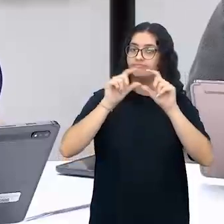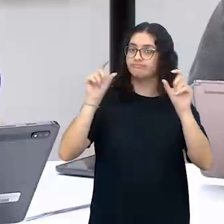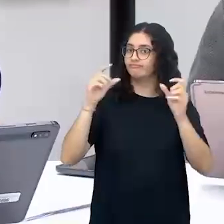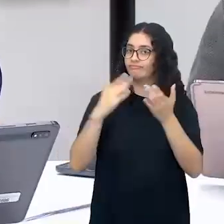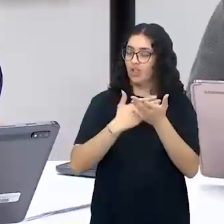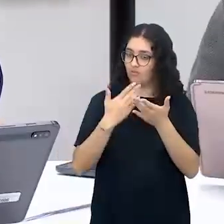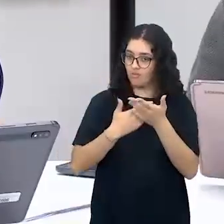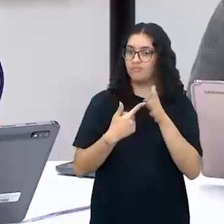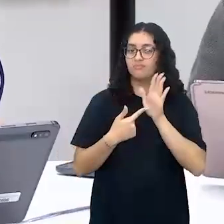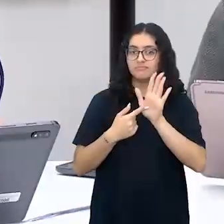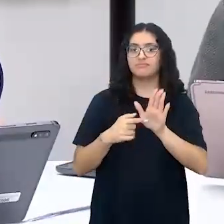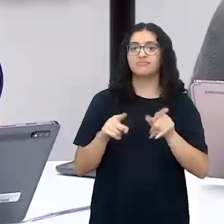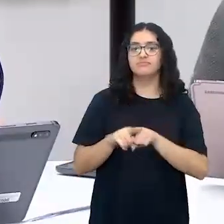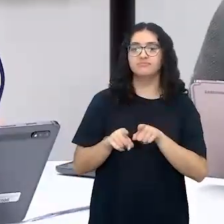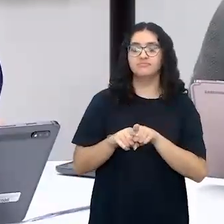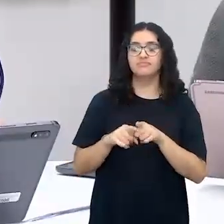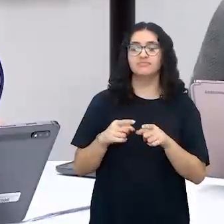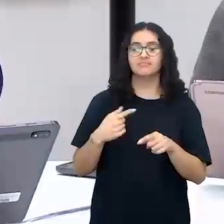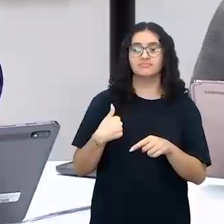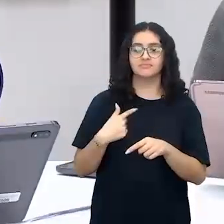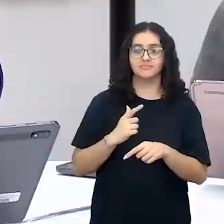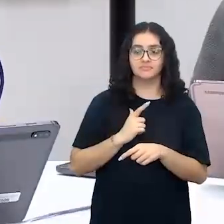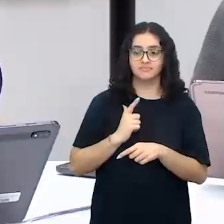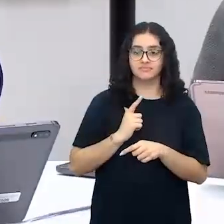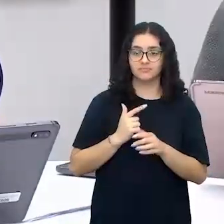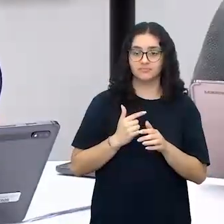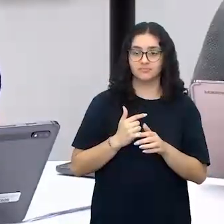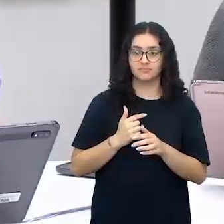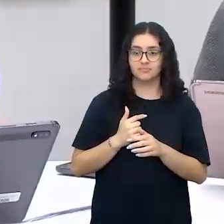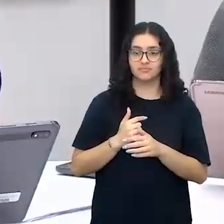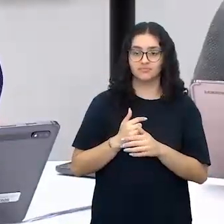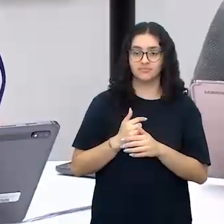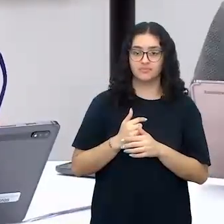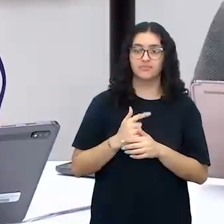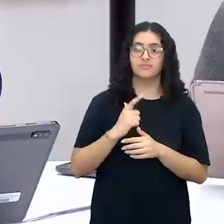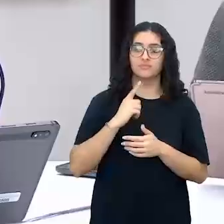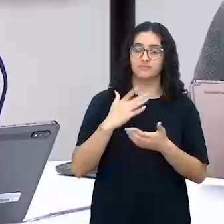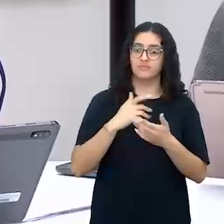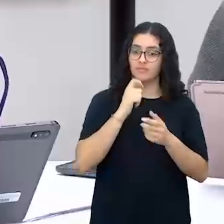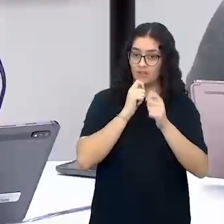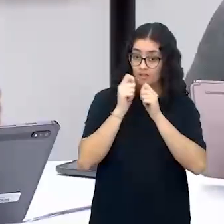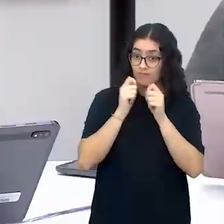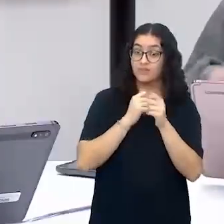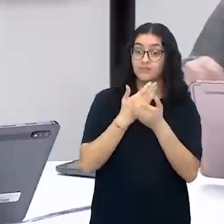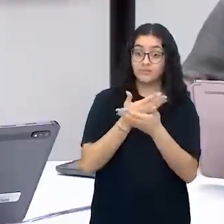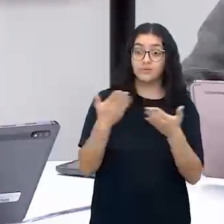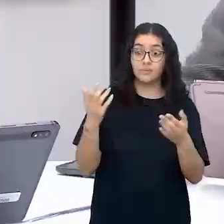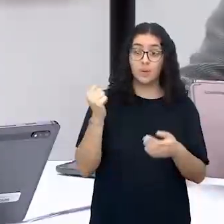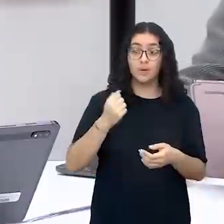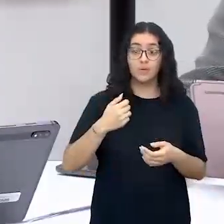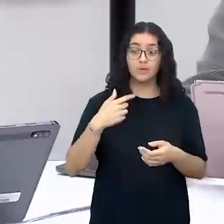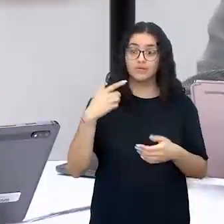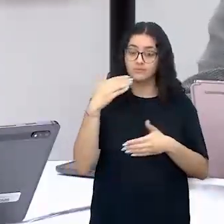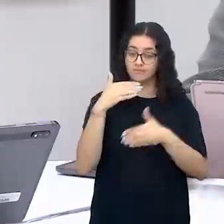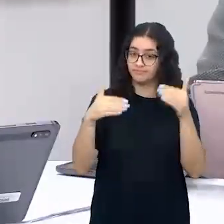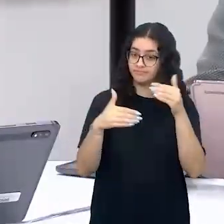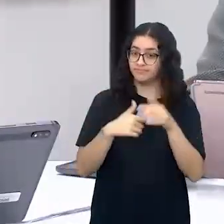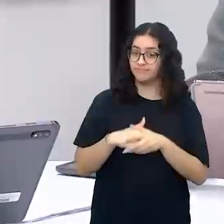livro, e vou fazer citação a algumas pessoas que deram entrevista para a gente. Então a gente podia ir avançando nas telas,